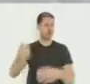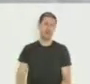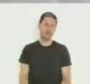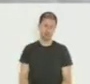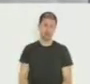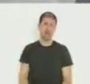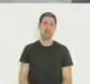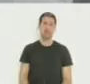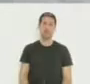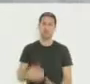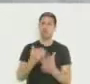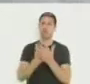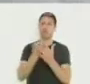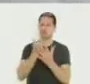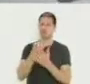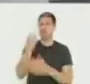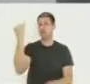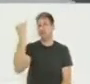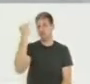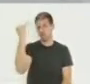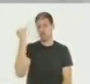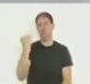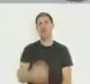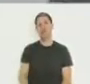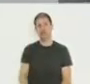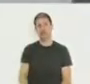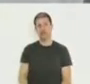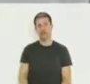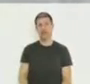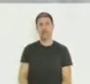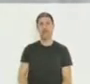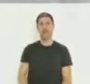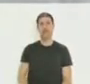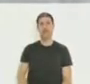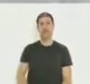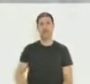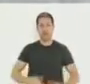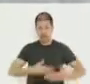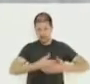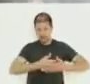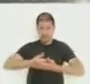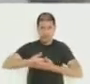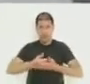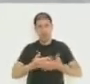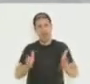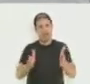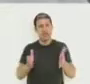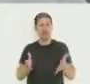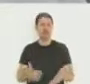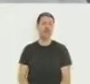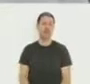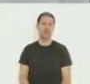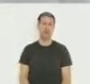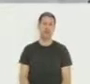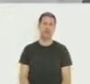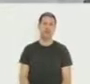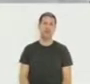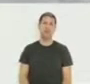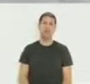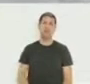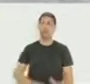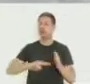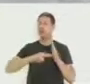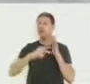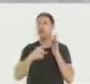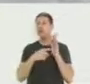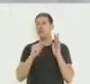importância para o primeiro ciclo de vida das Crianças significando portanto que é